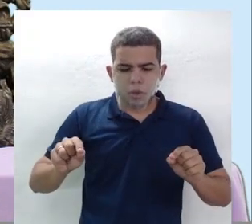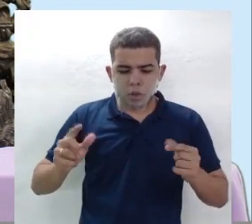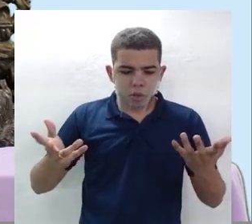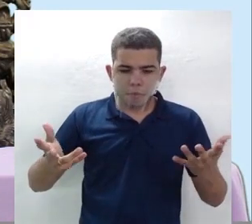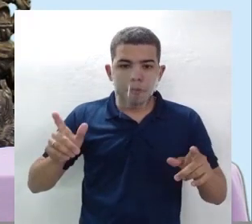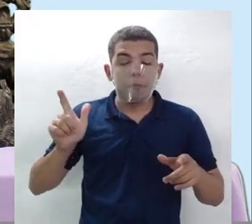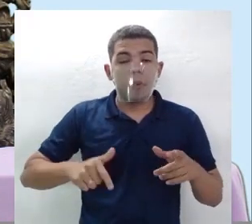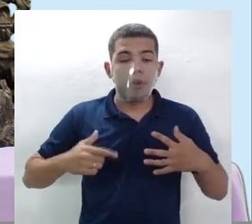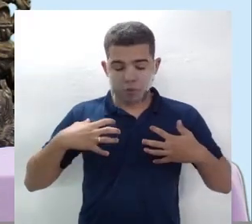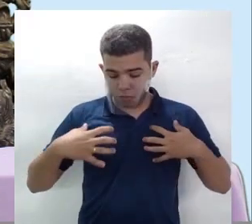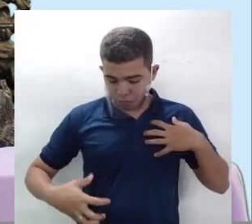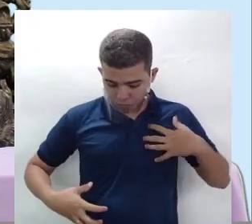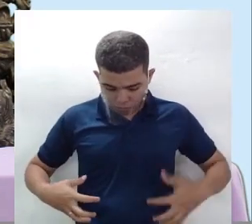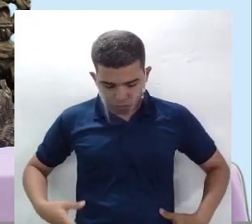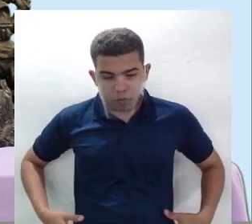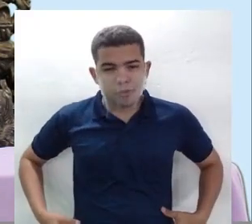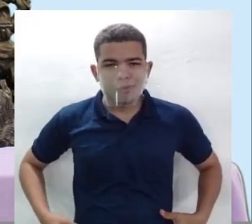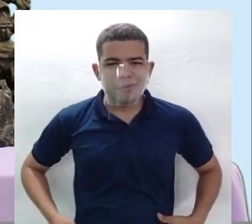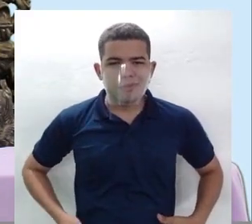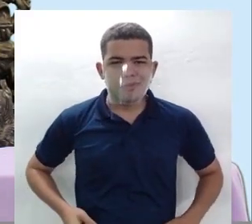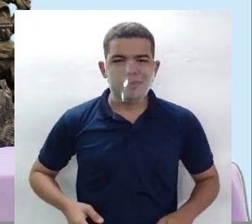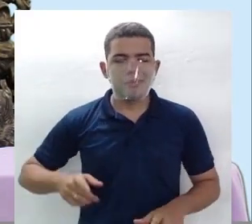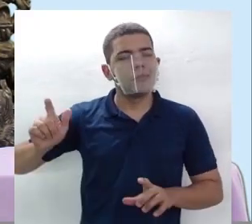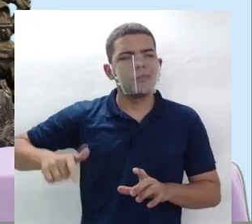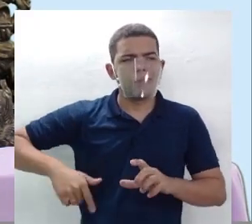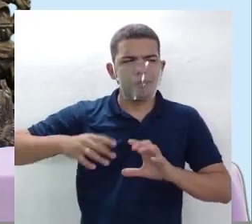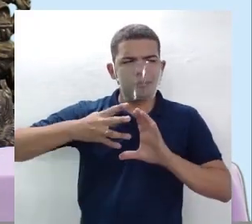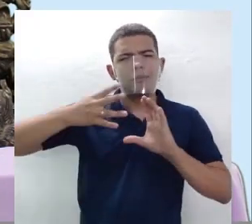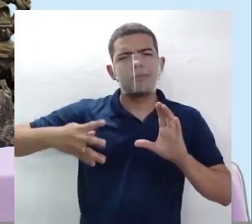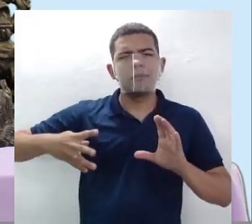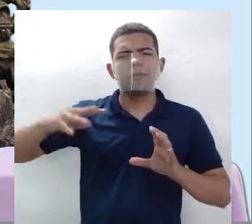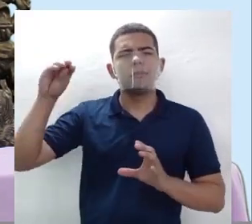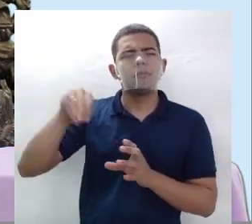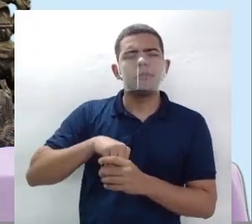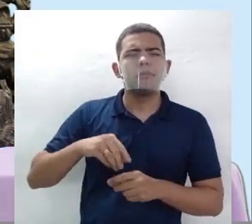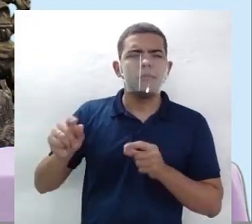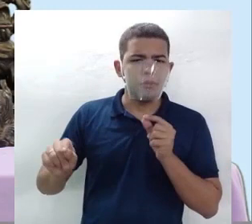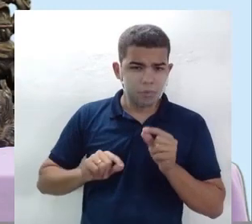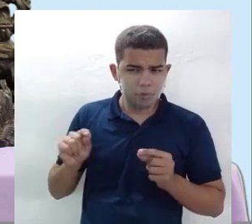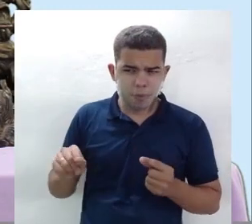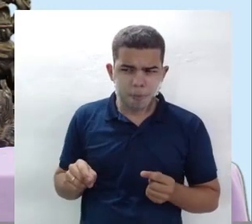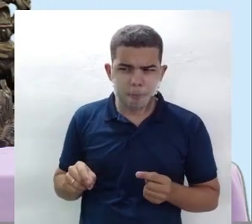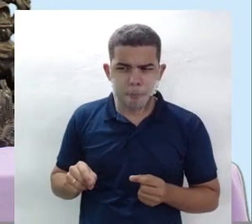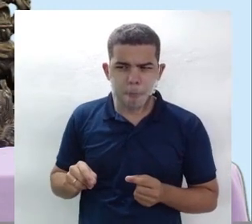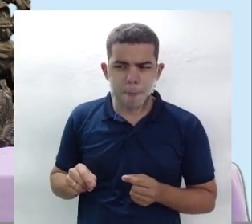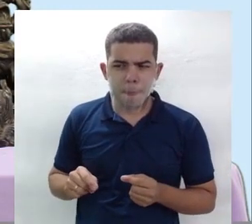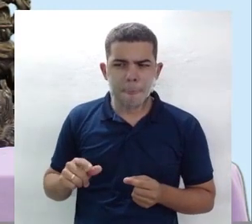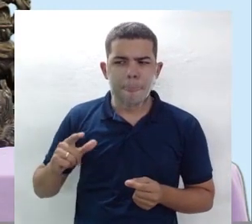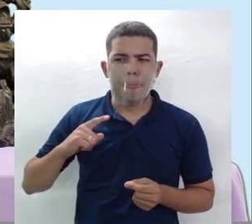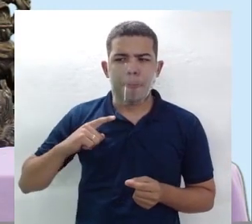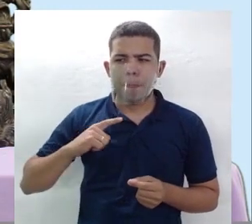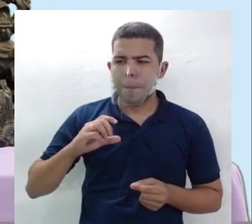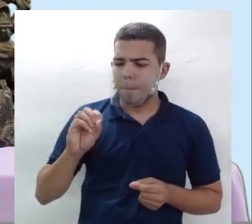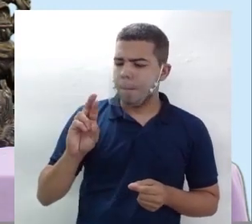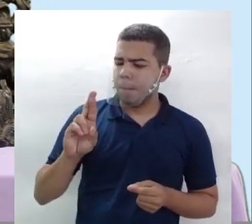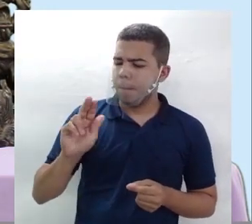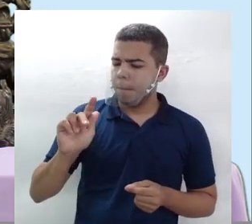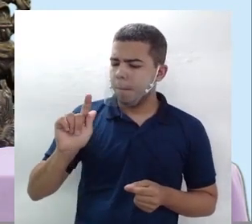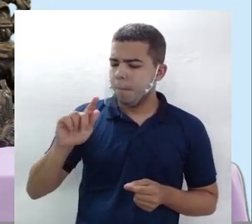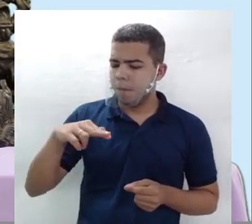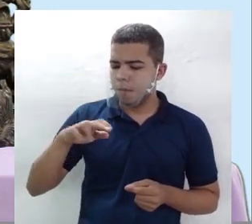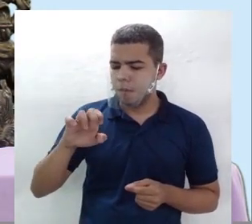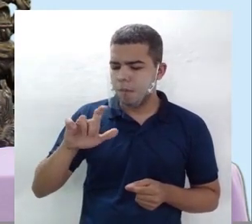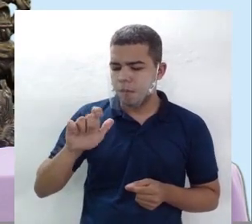que formam os órgãos? As células, né? O que tem dentro das células? Organelas. E o que é que